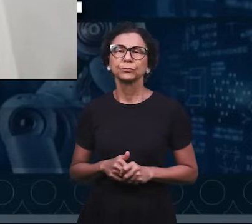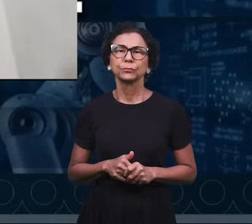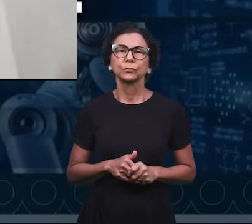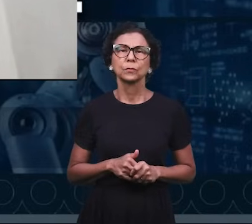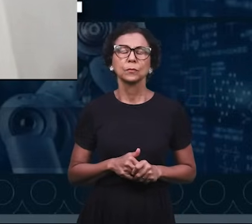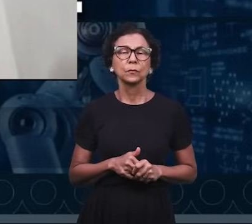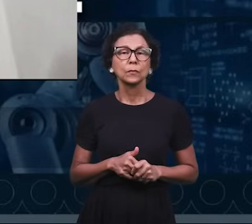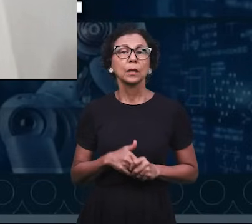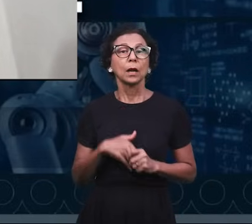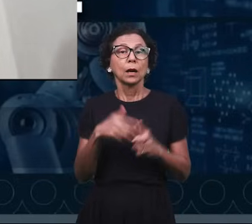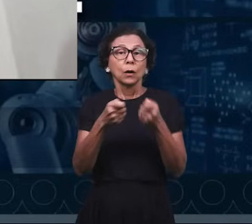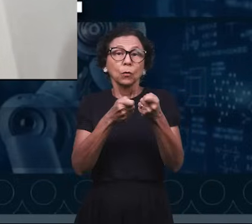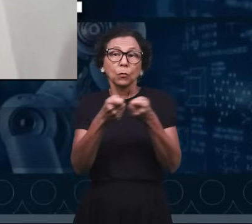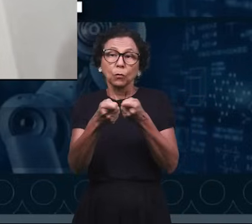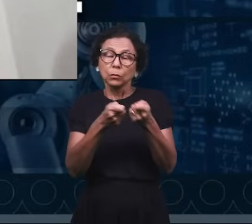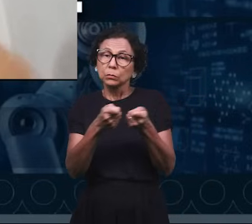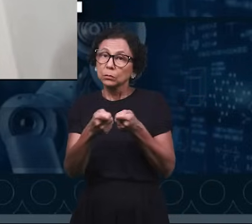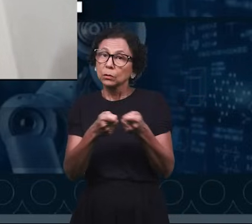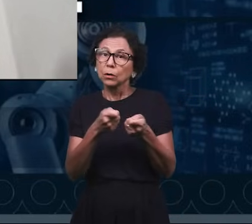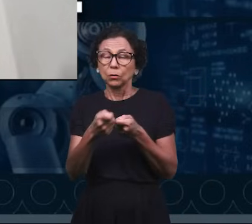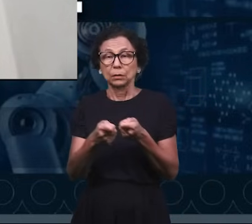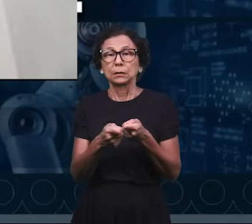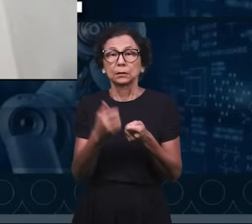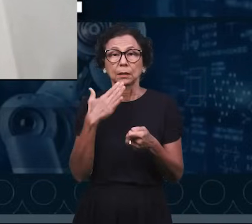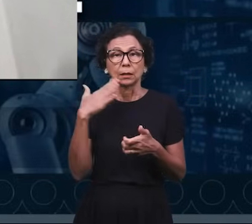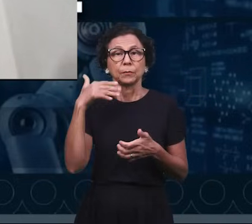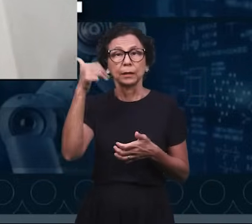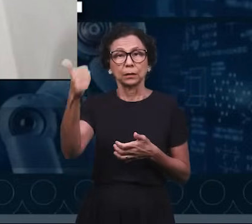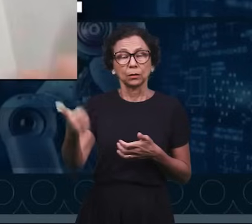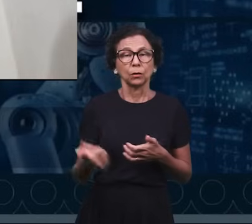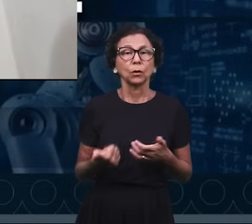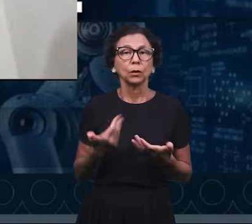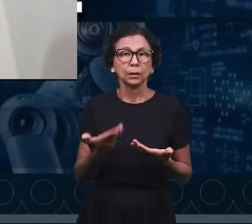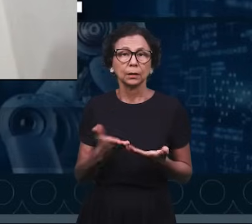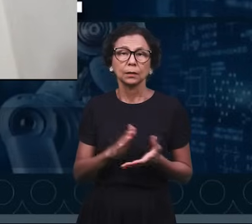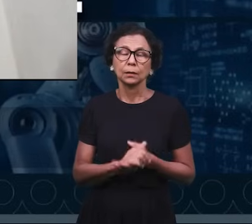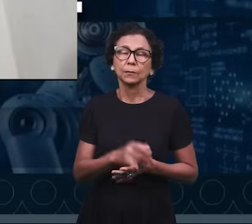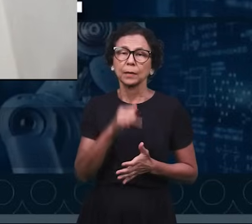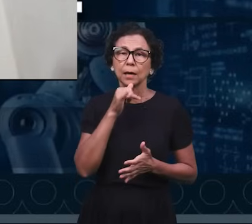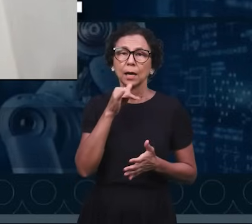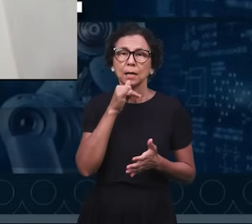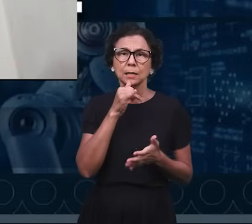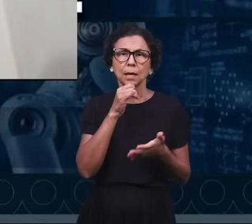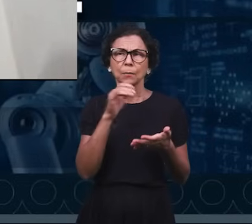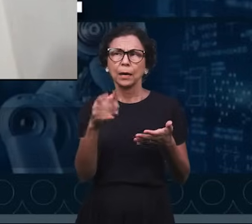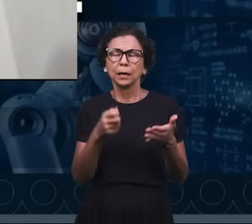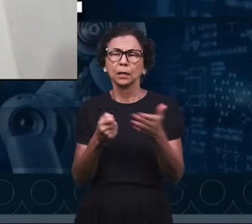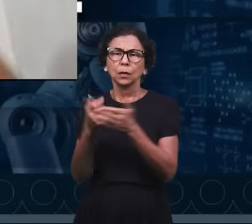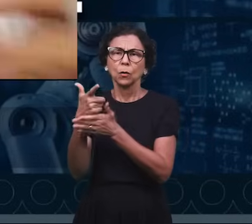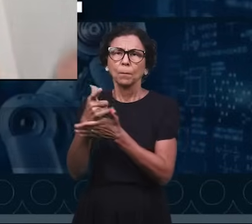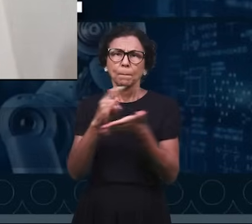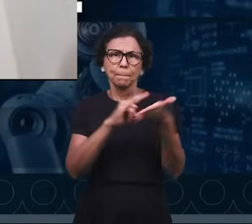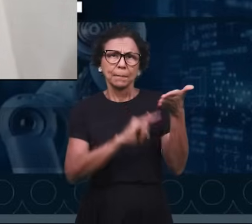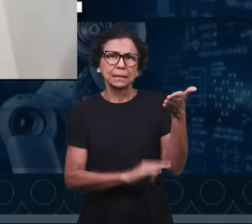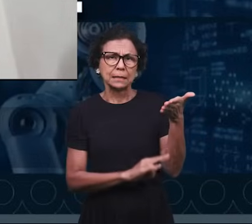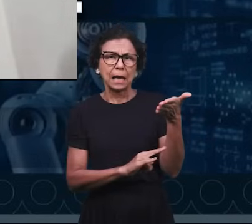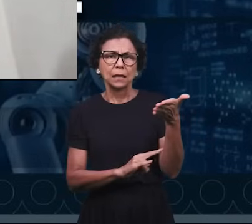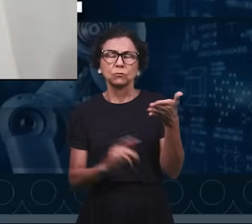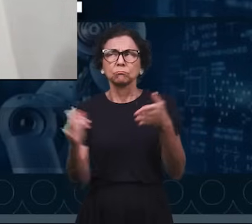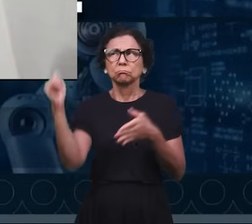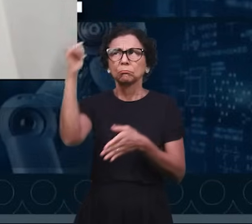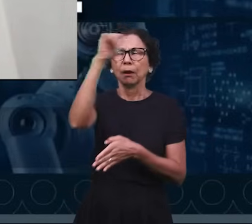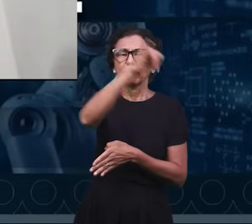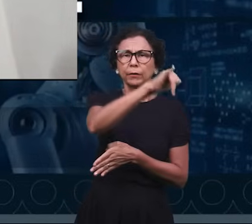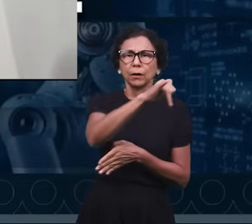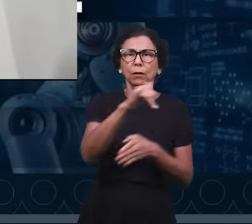valor de passagens aéreas e avisado para nós no nosso telefone, por notificação, e-mail, e entre outras formas que pode